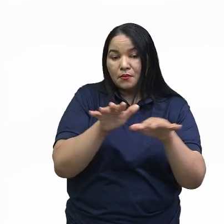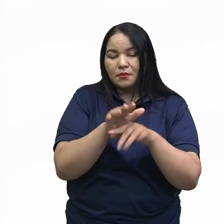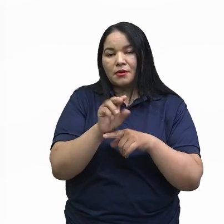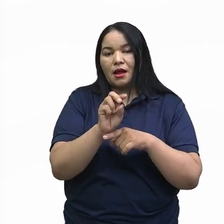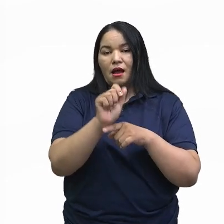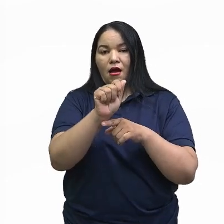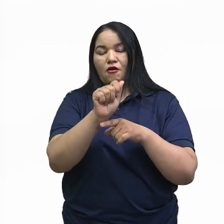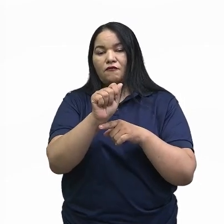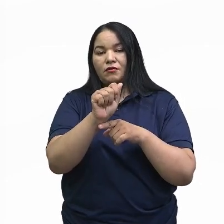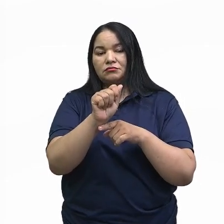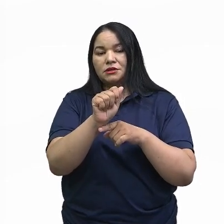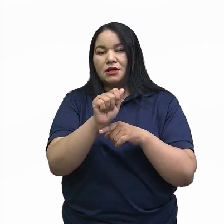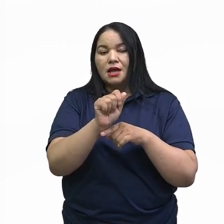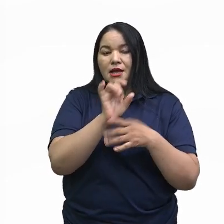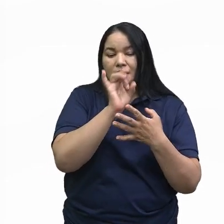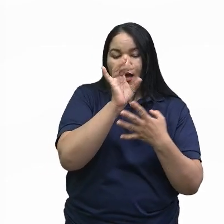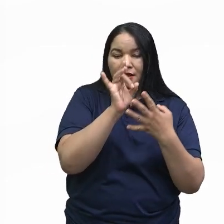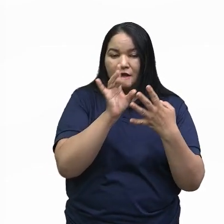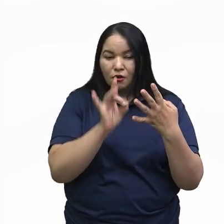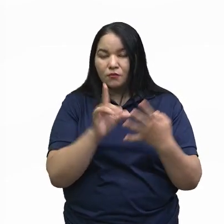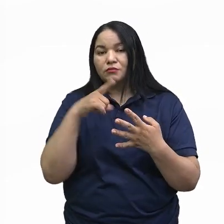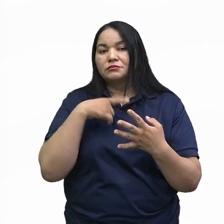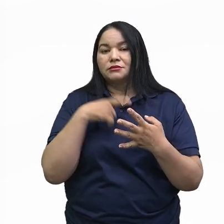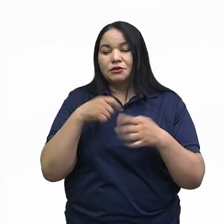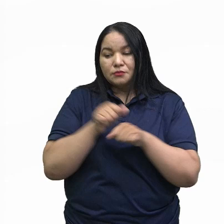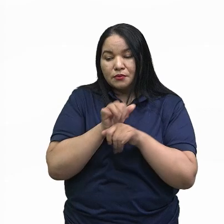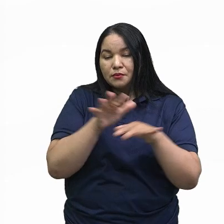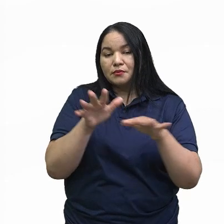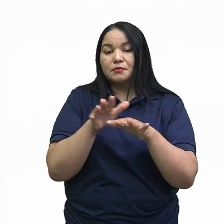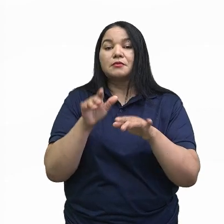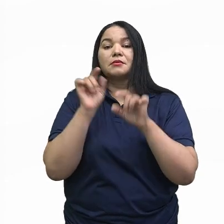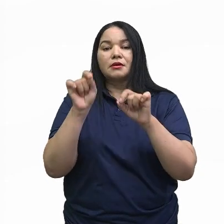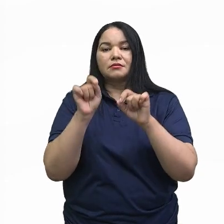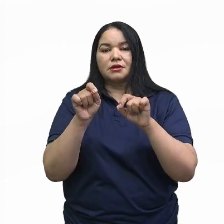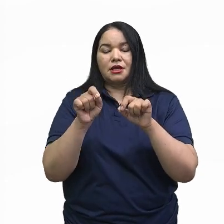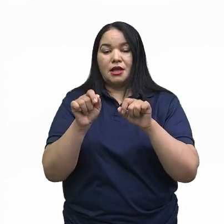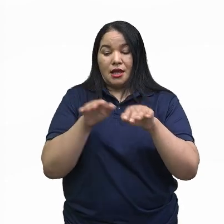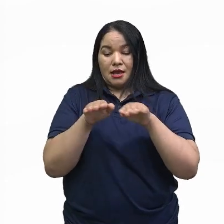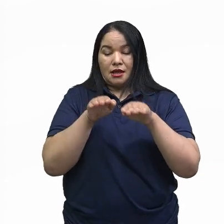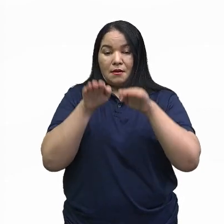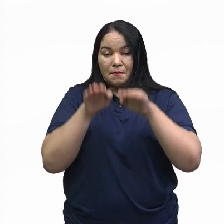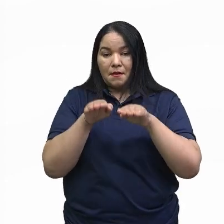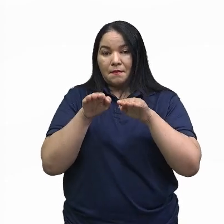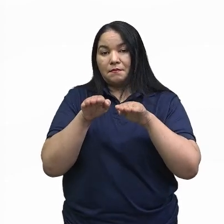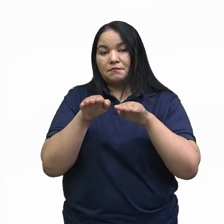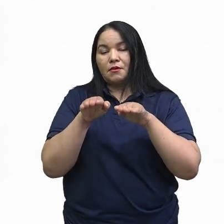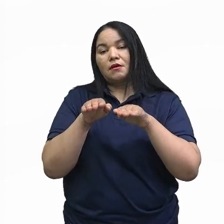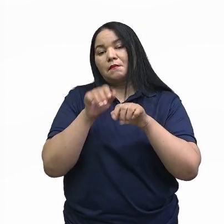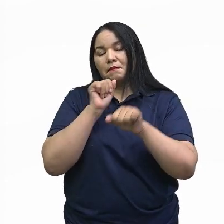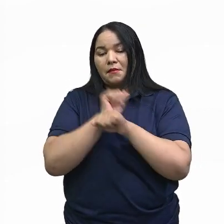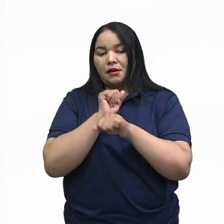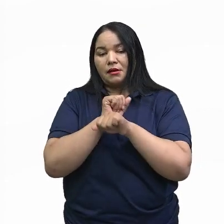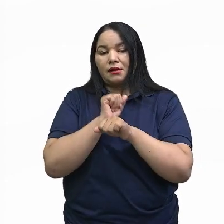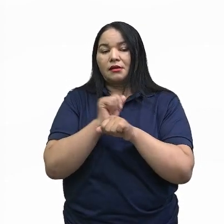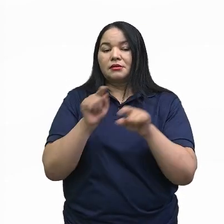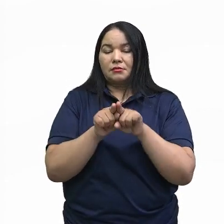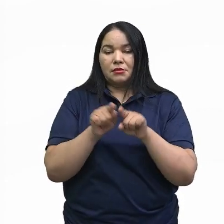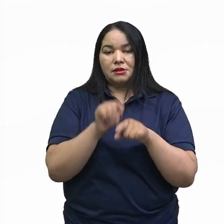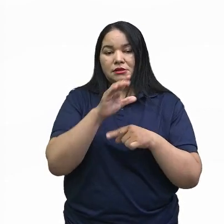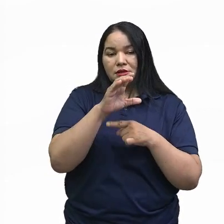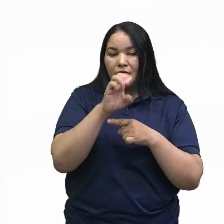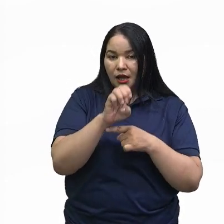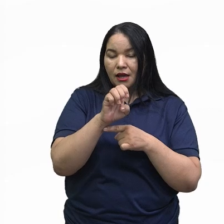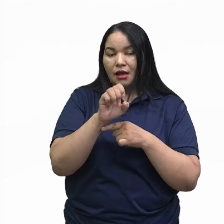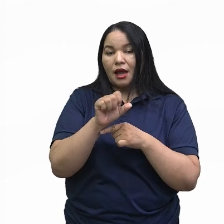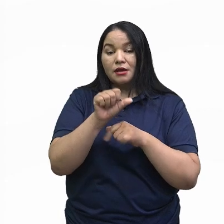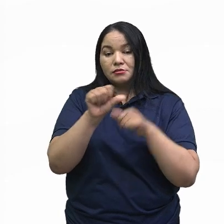cada elemento tem a sua partícula que vai emitir para adquirir essa estabilidade. No caso do césio, ele decai para o bário, então ele